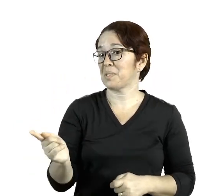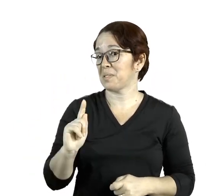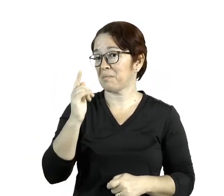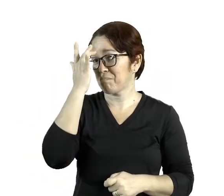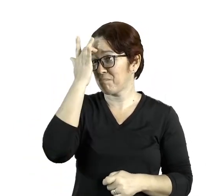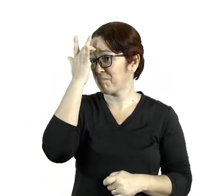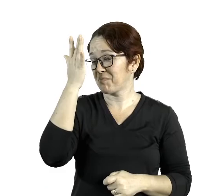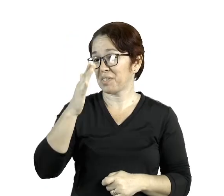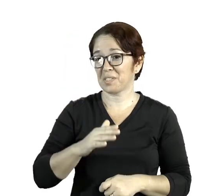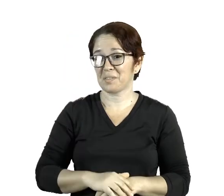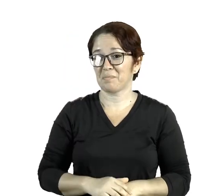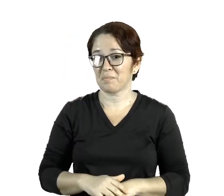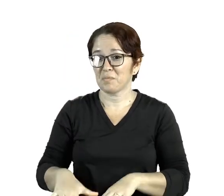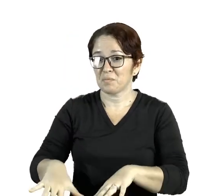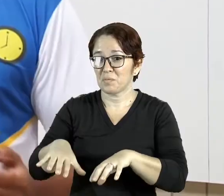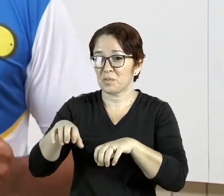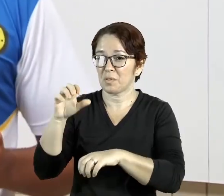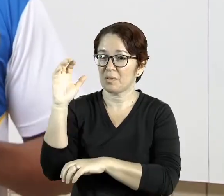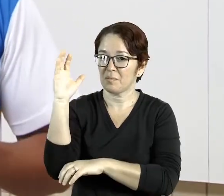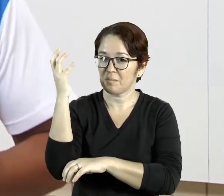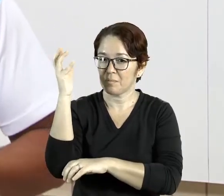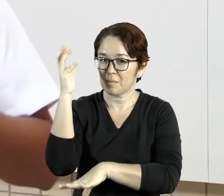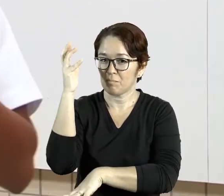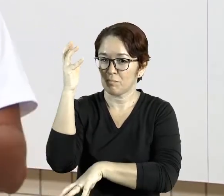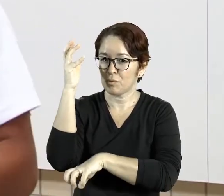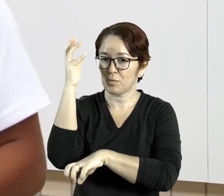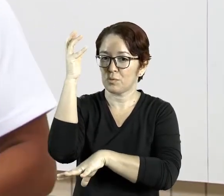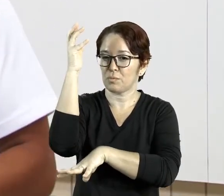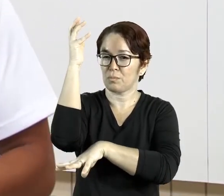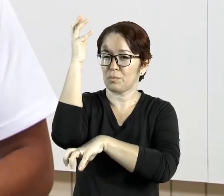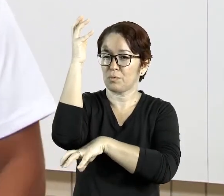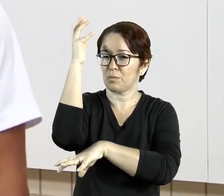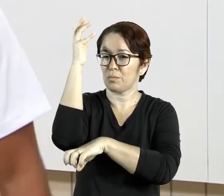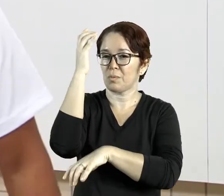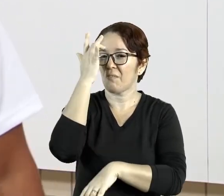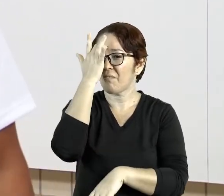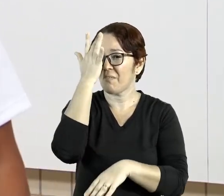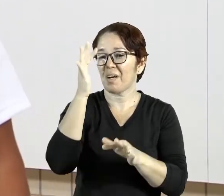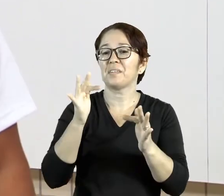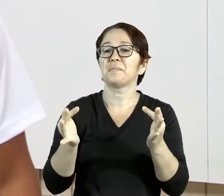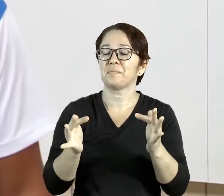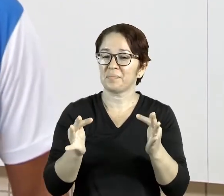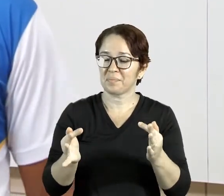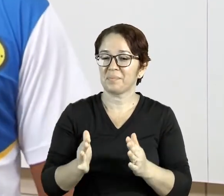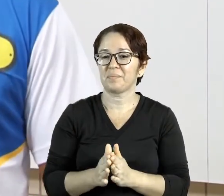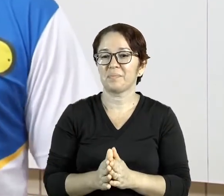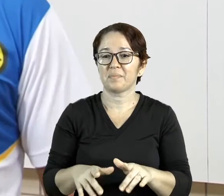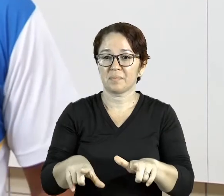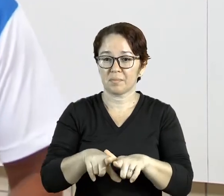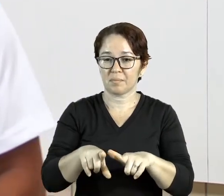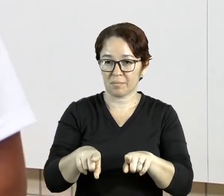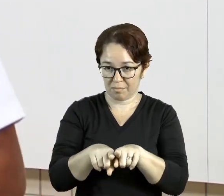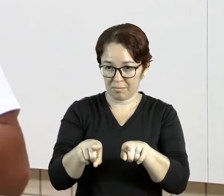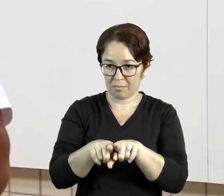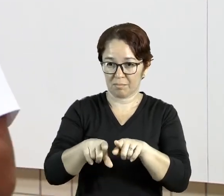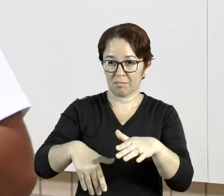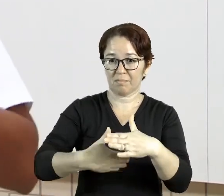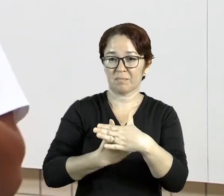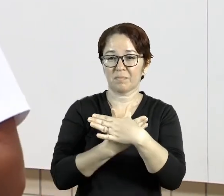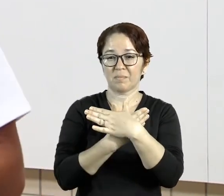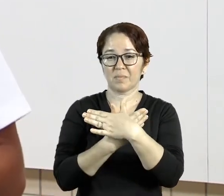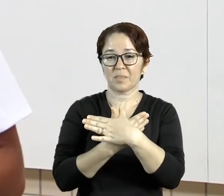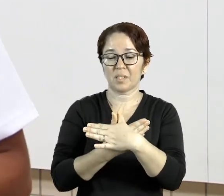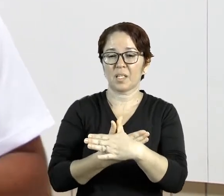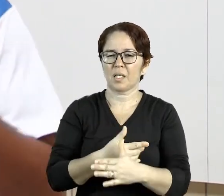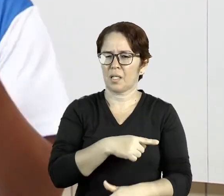né? Então, os astecas também têm outra particularidade, né? Ele é conhecido como um povo guerreiro. A guerra era uma